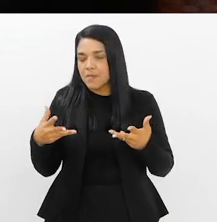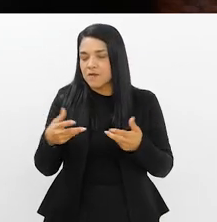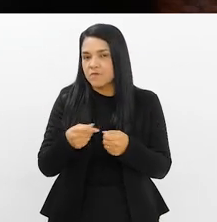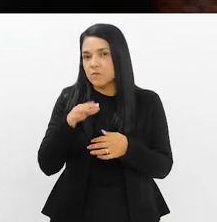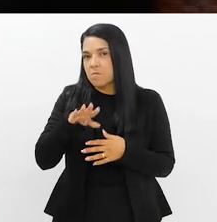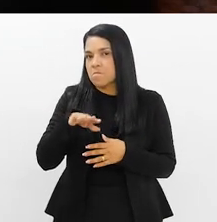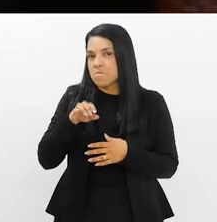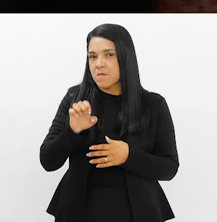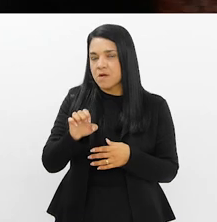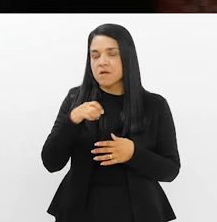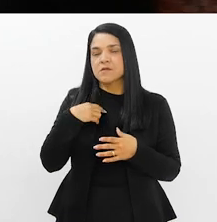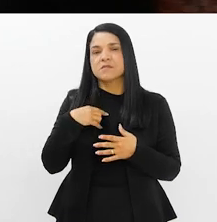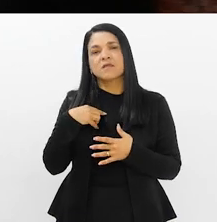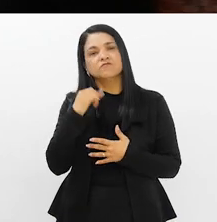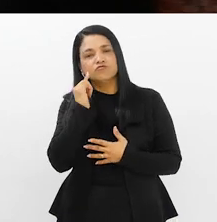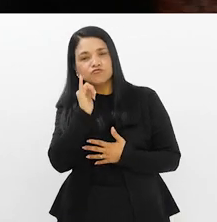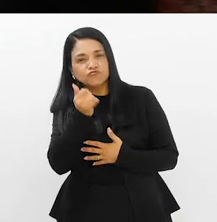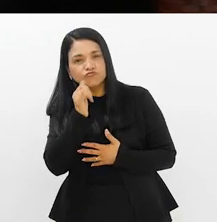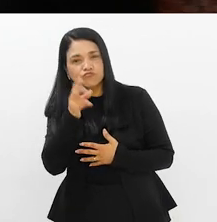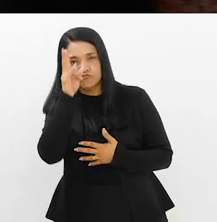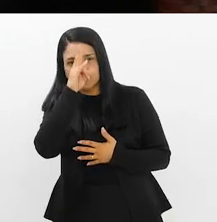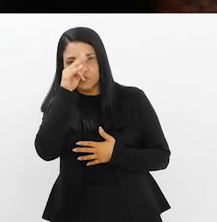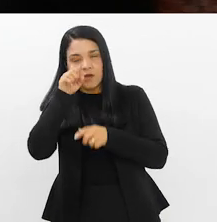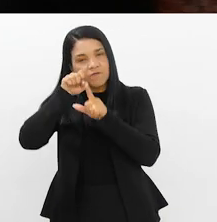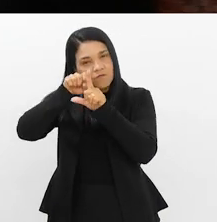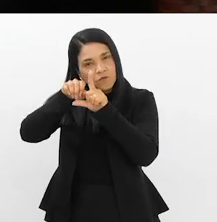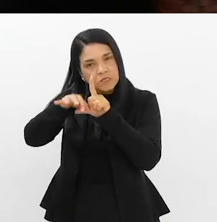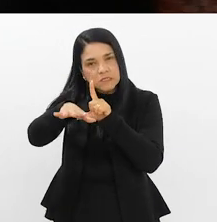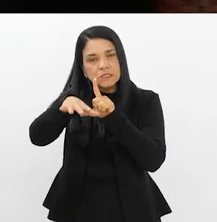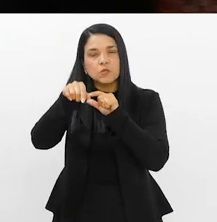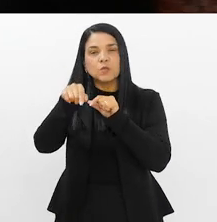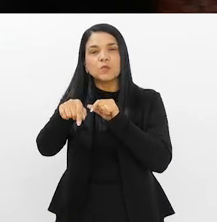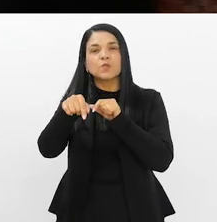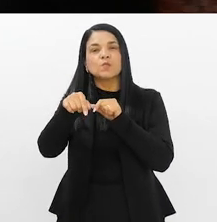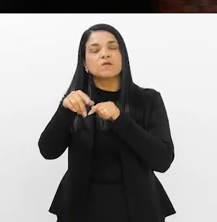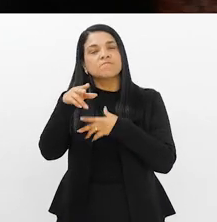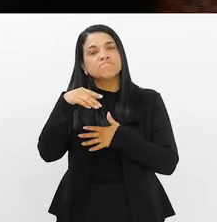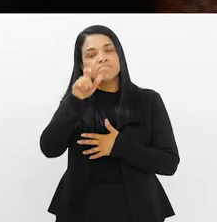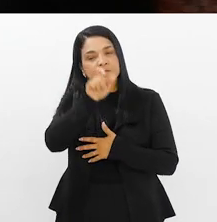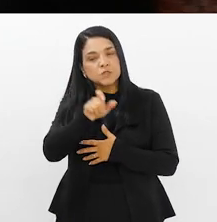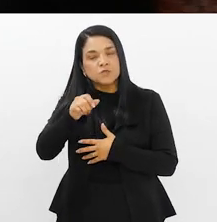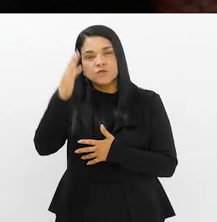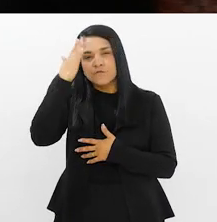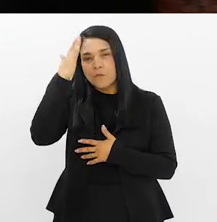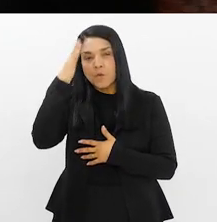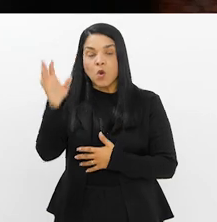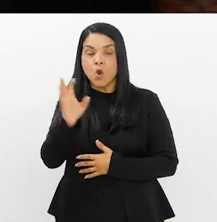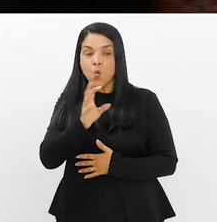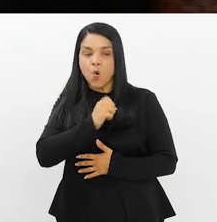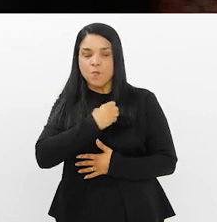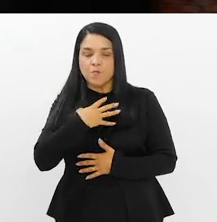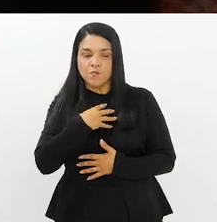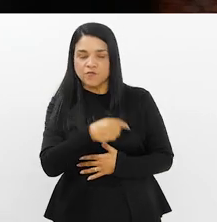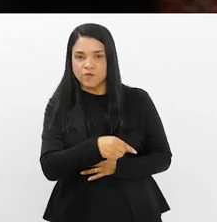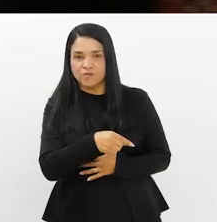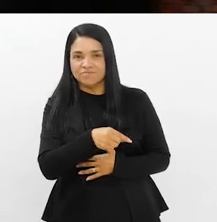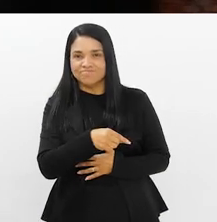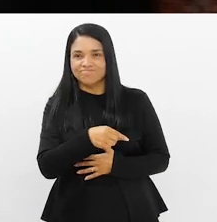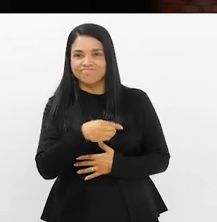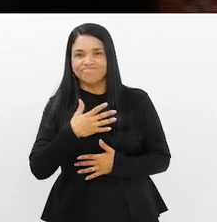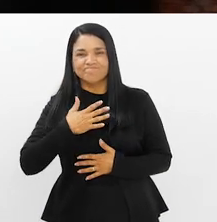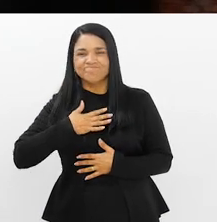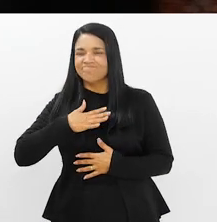do mundo. E tivemos alguns relatos de algumas influenciadoras, de algumas pessoas famosas dizendo: eu amo meu